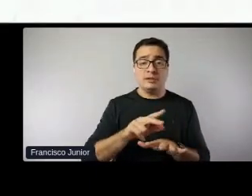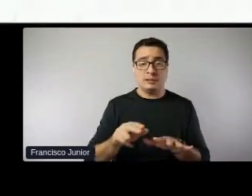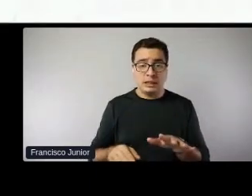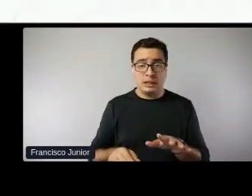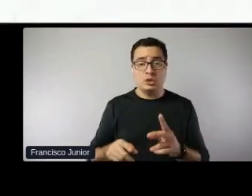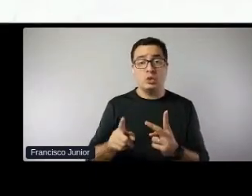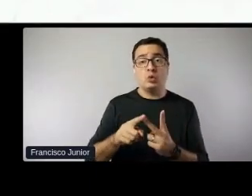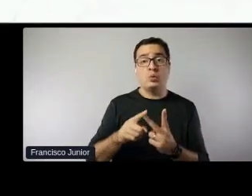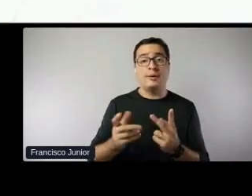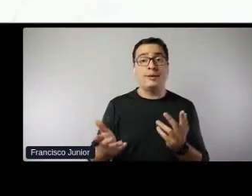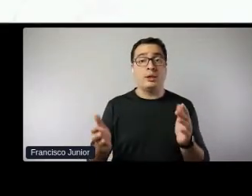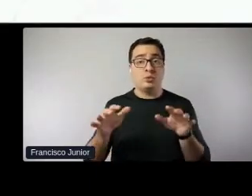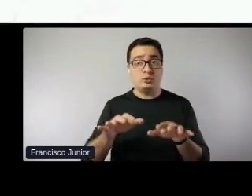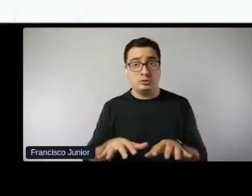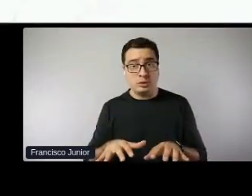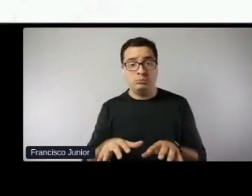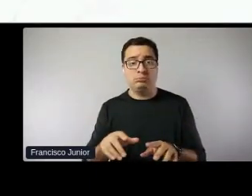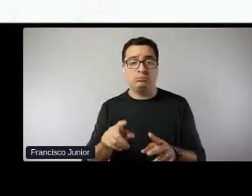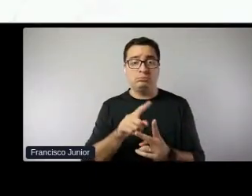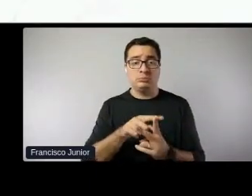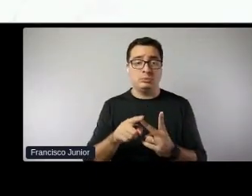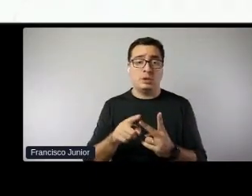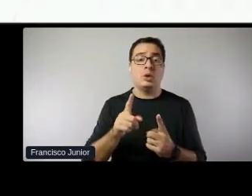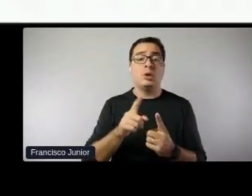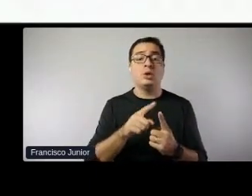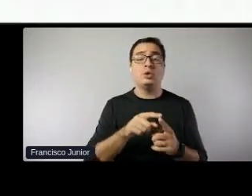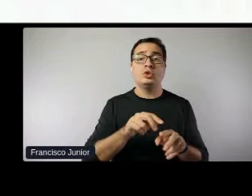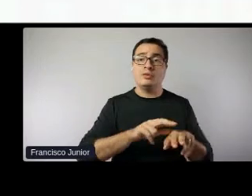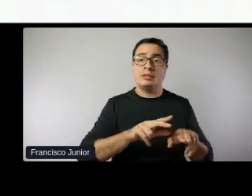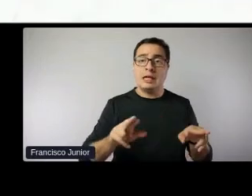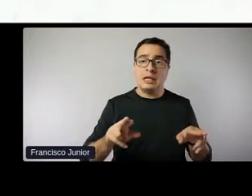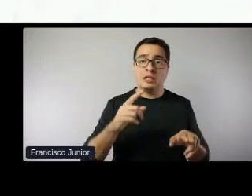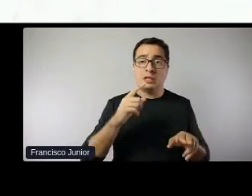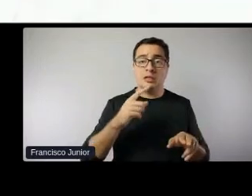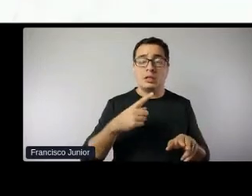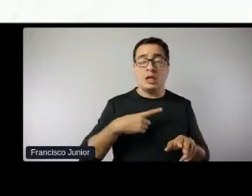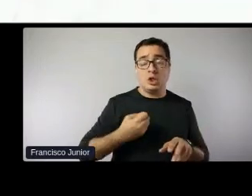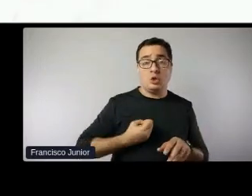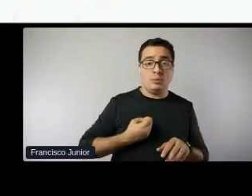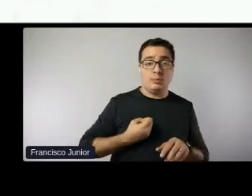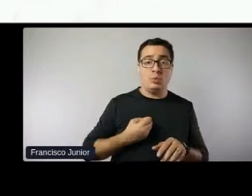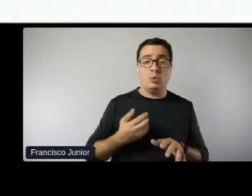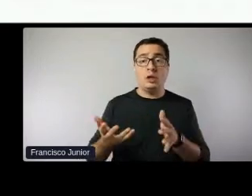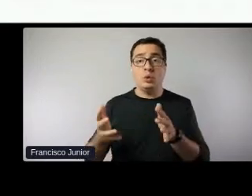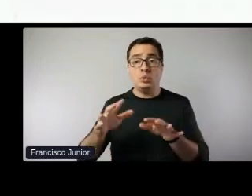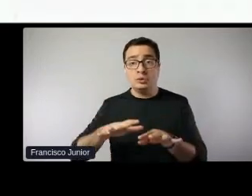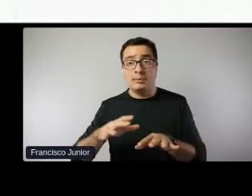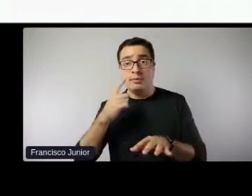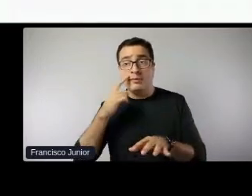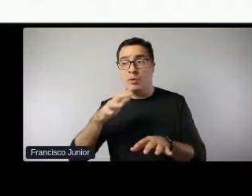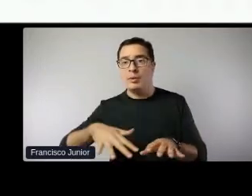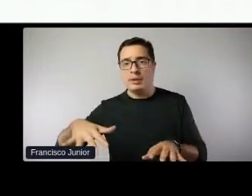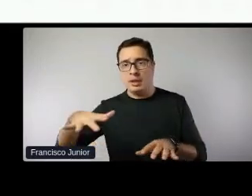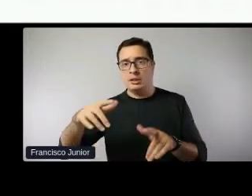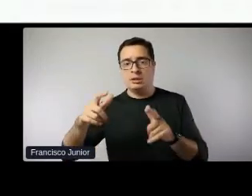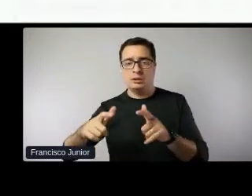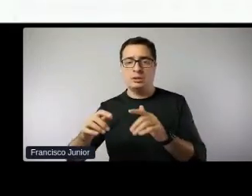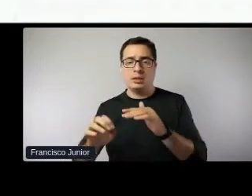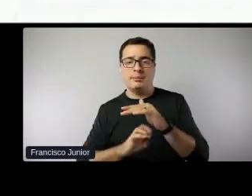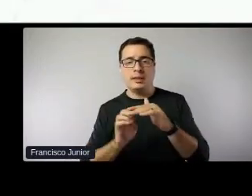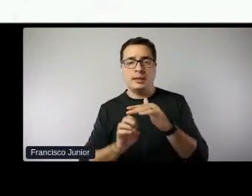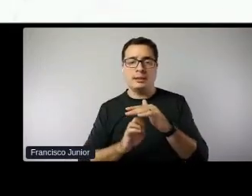um para inclusão, onde o de diversidade a gente olha para números e o de inclusão a gente olha para o ambiente em si da empresa,